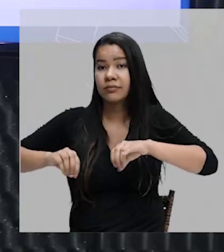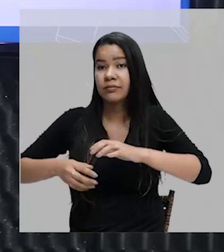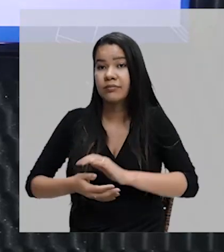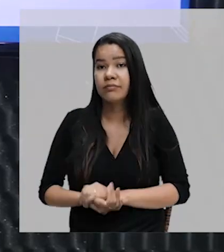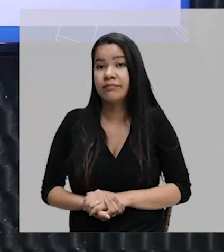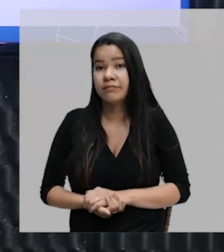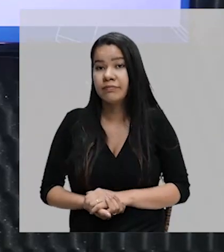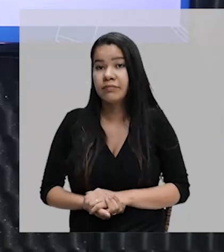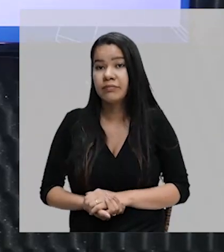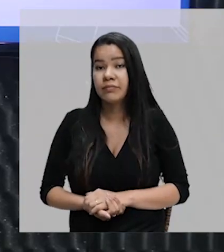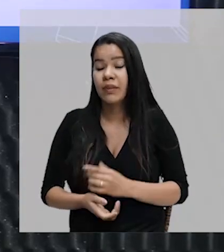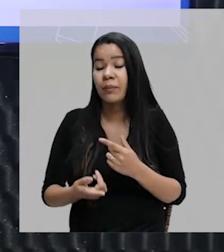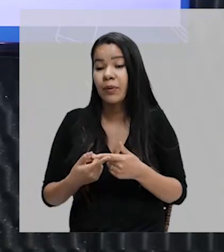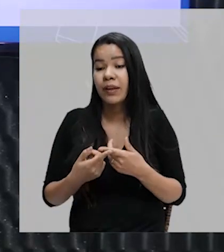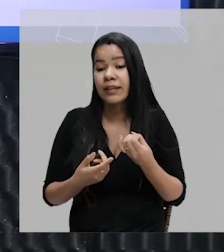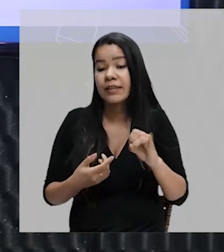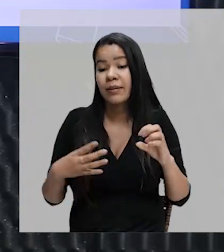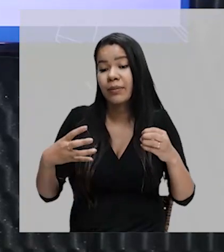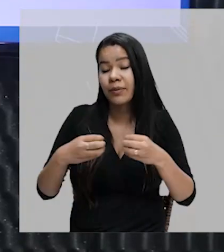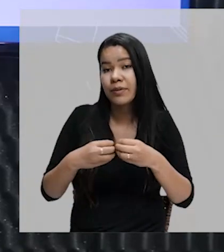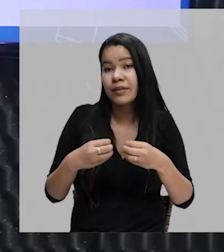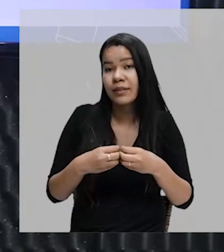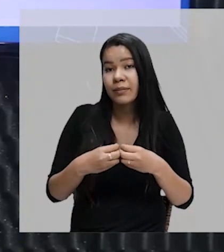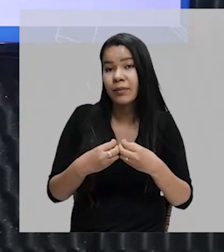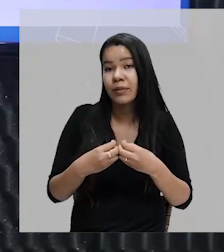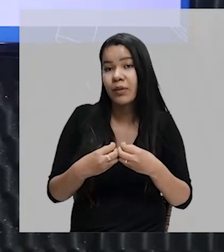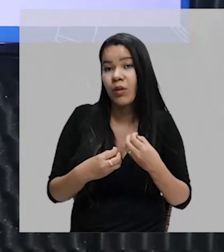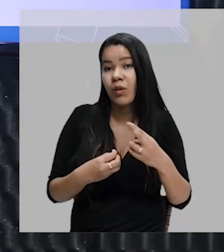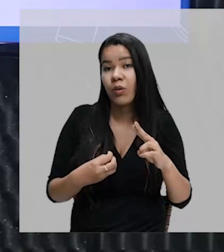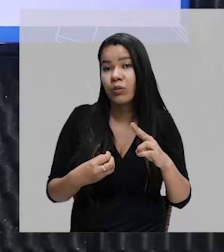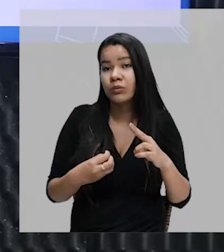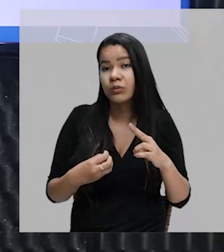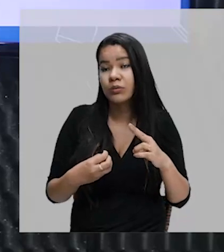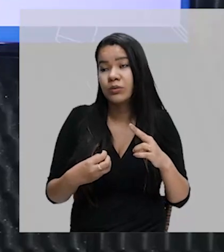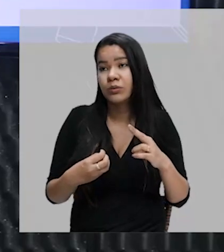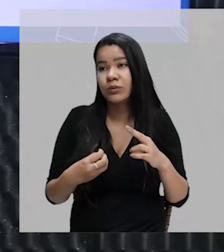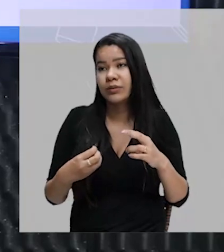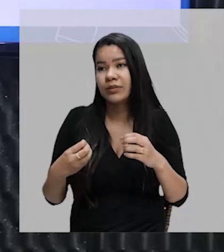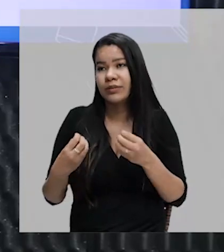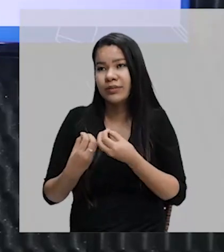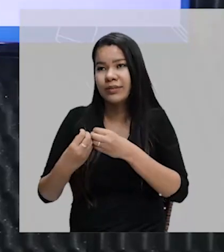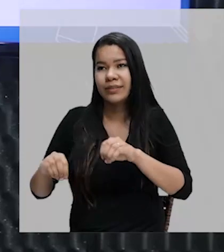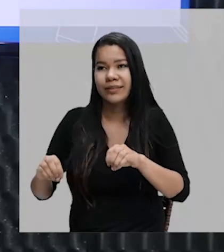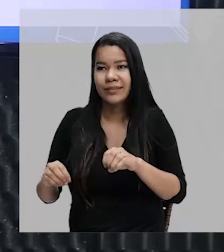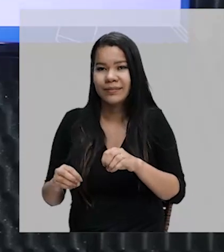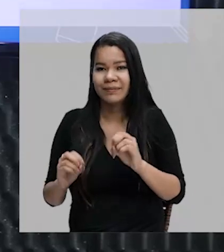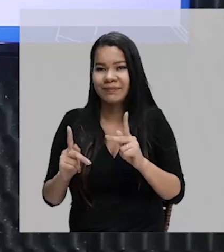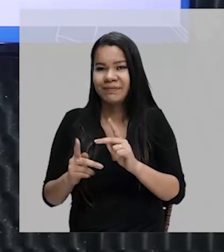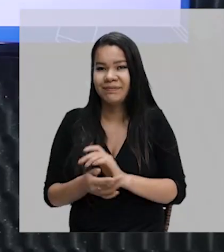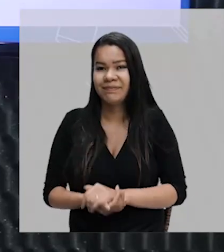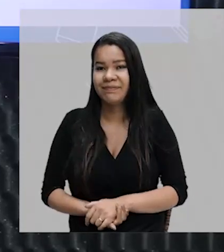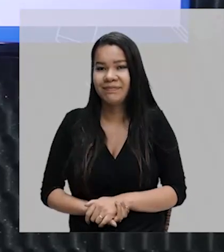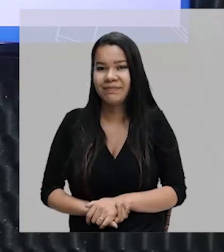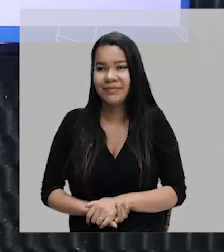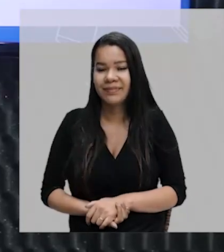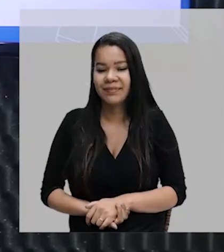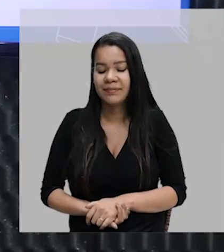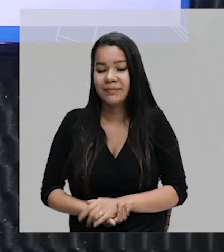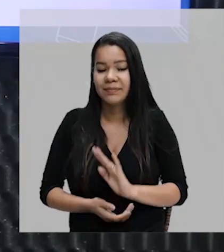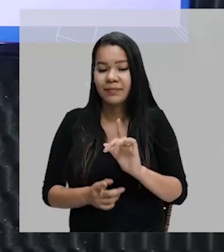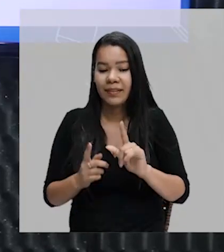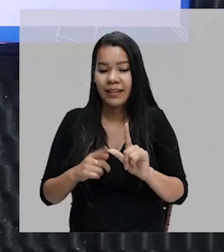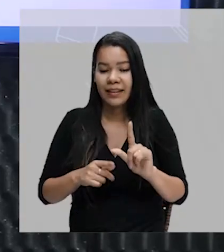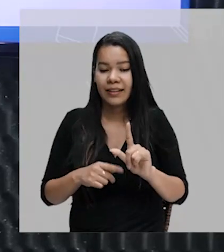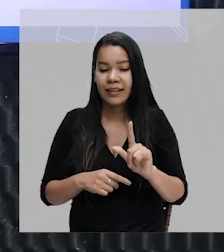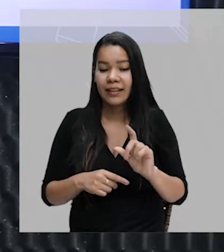uma aproximação e por que que eles se aproximam quando há um afastamento, né? Então é basicamente isso. Ok? Letra D.